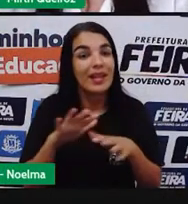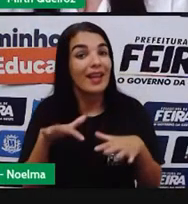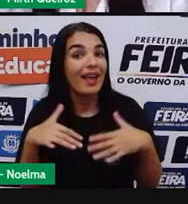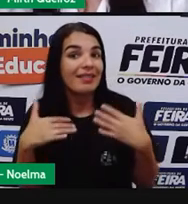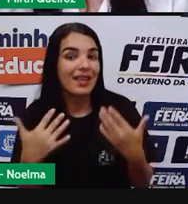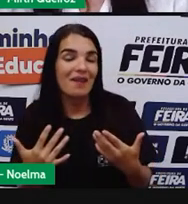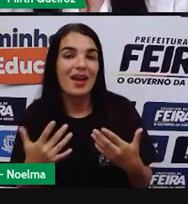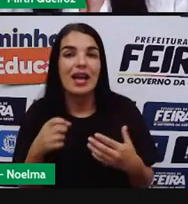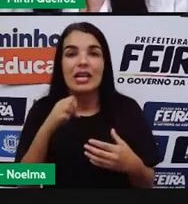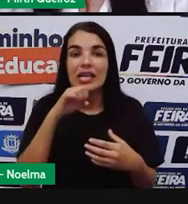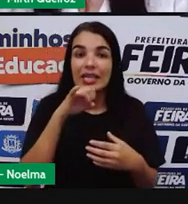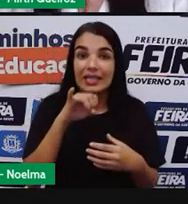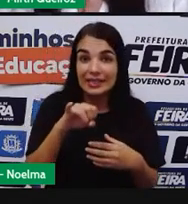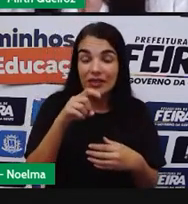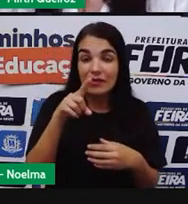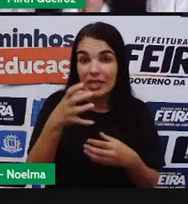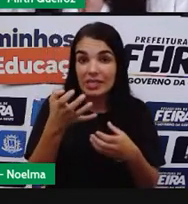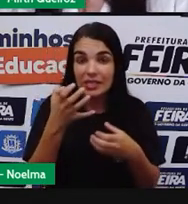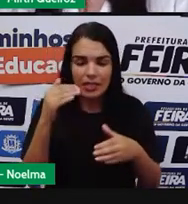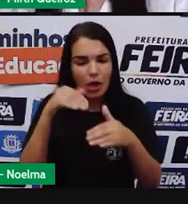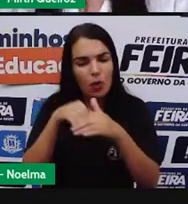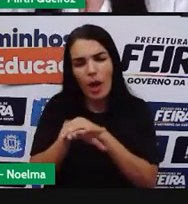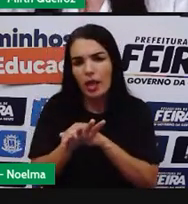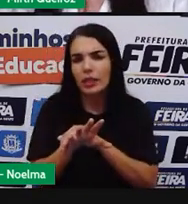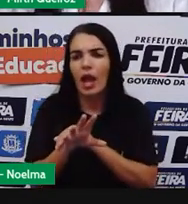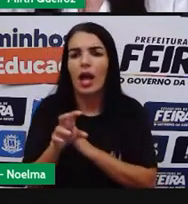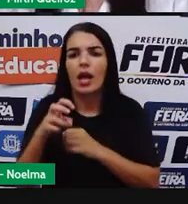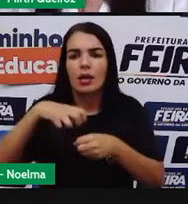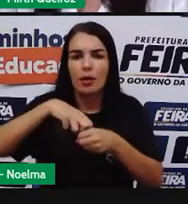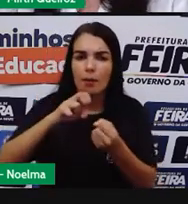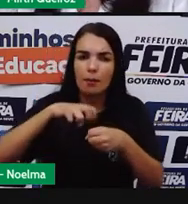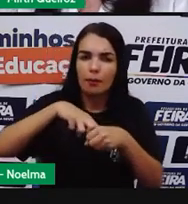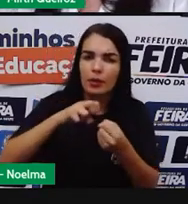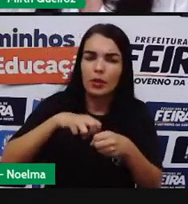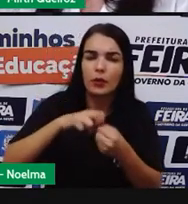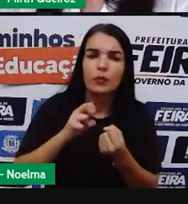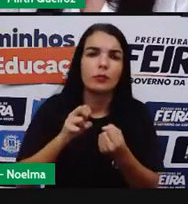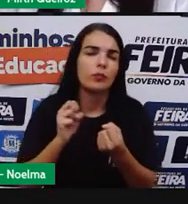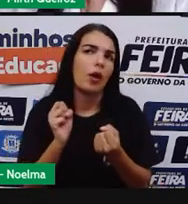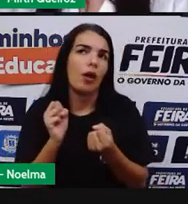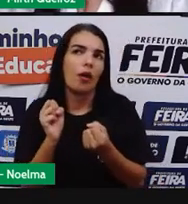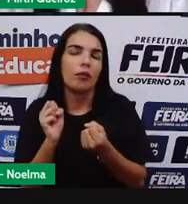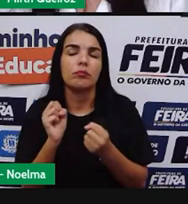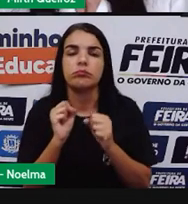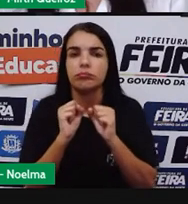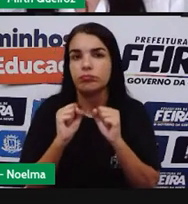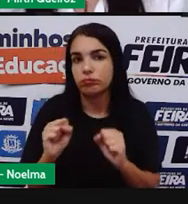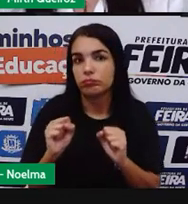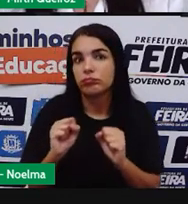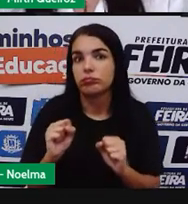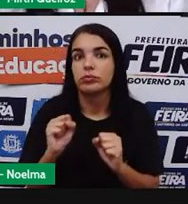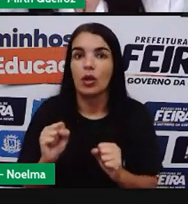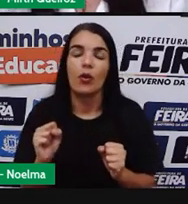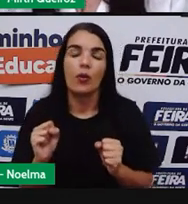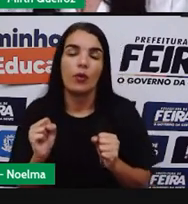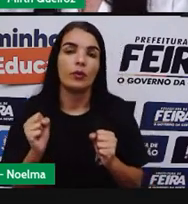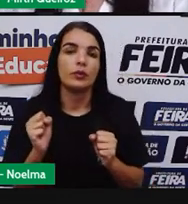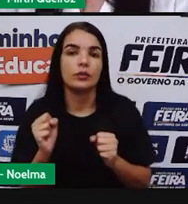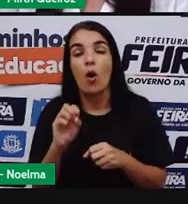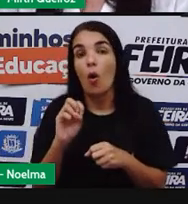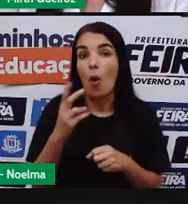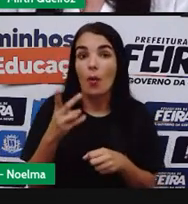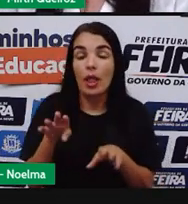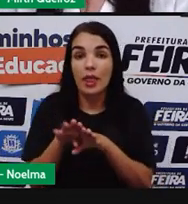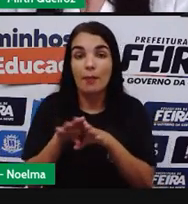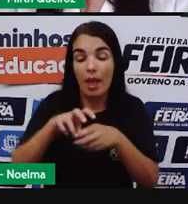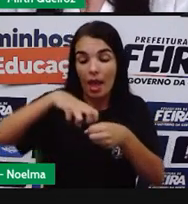E aí, gente, caso vocês queiram colocar aí dentro de uma garrafa PET, né, ou